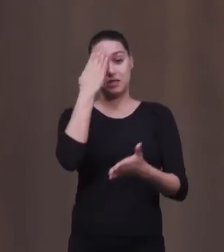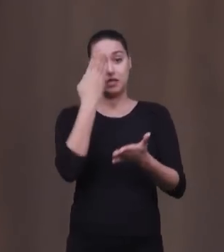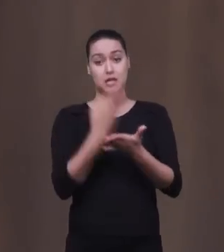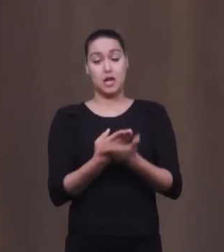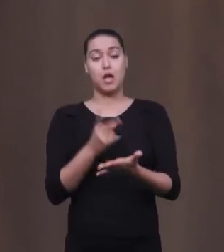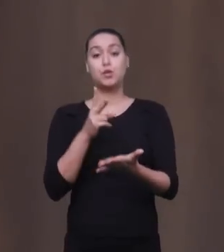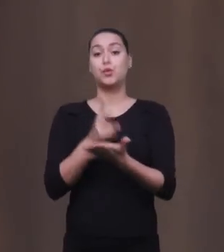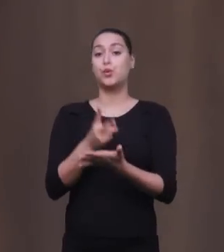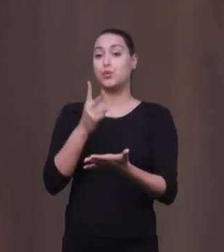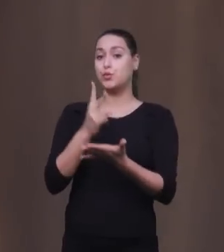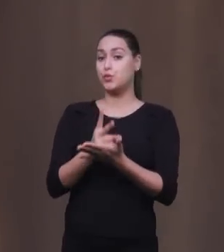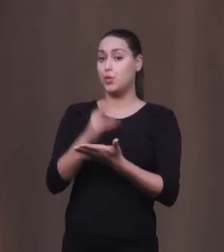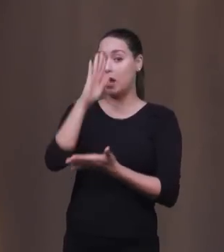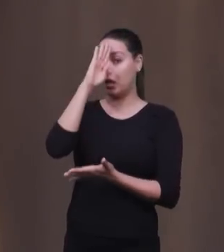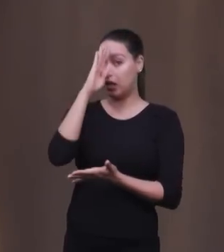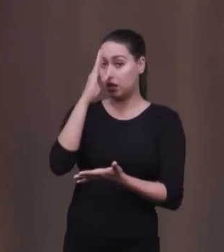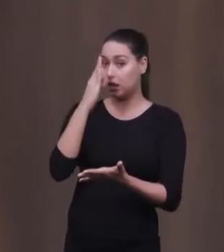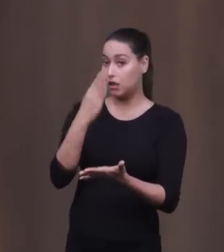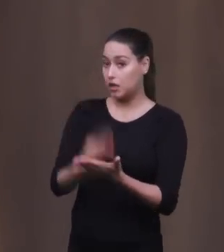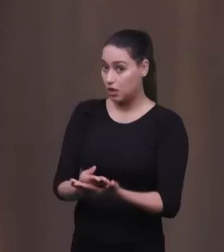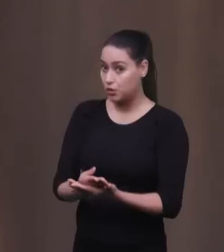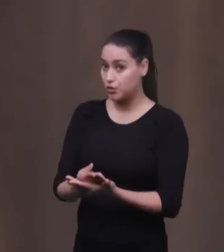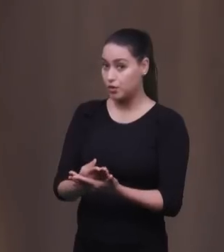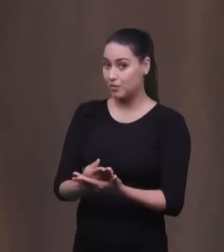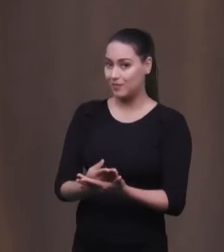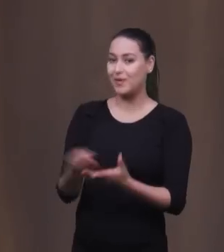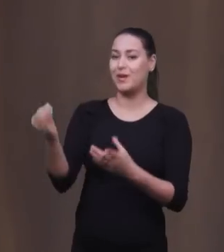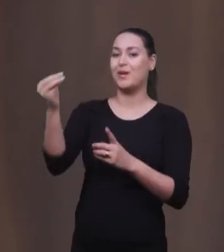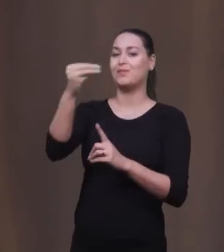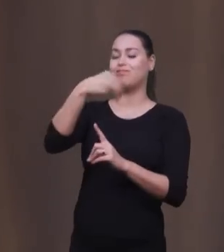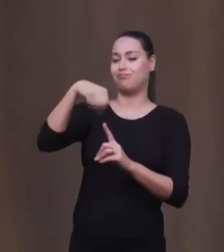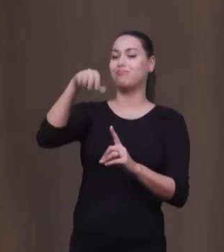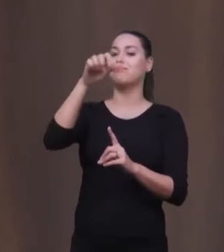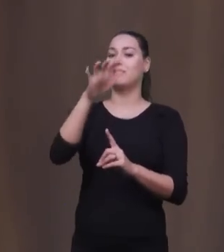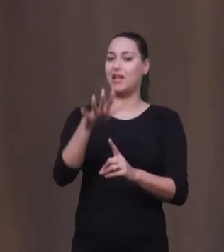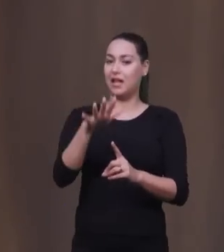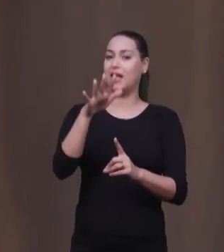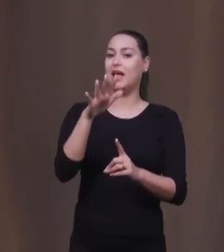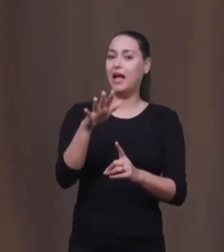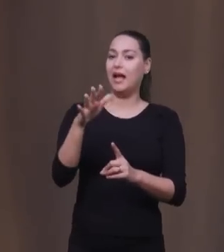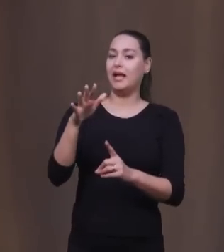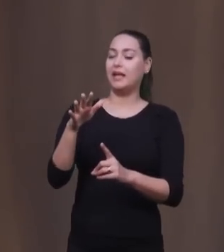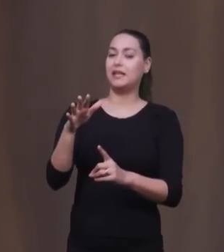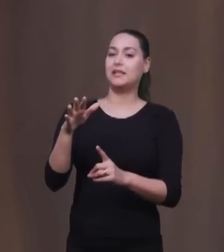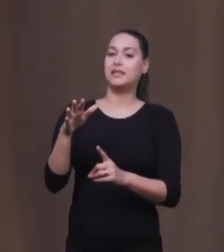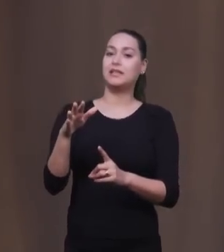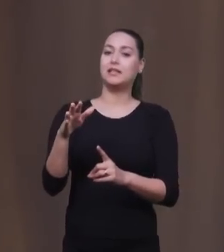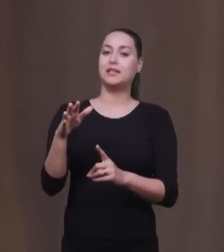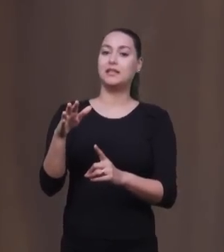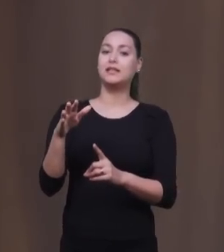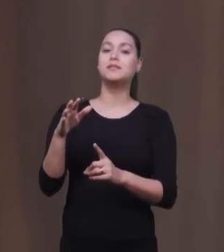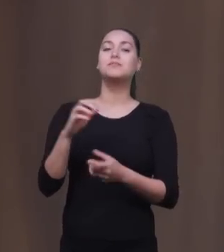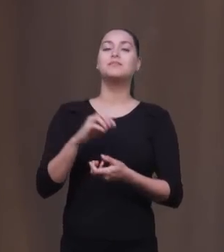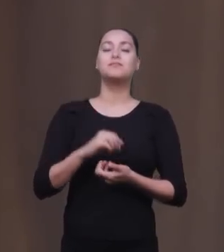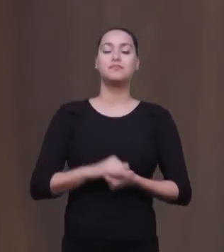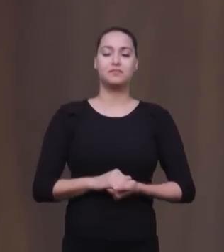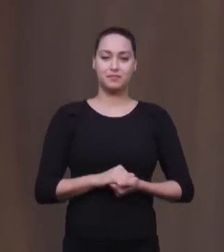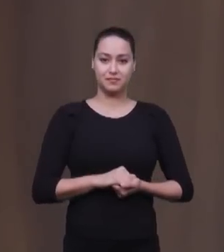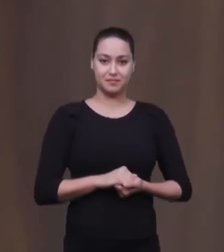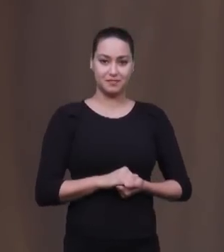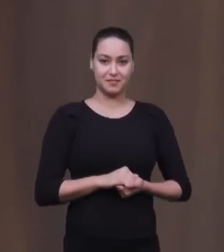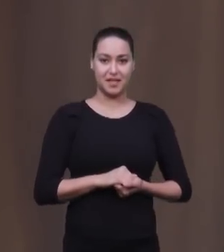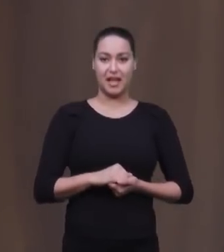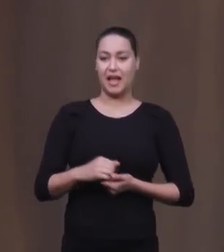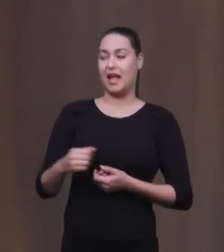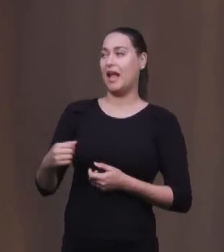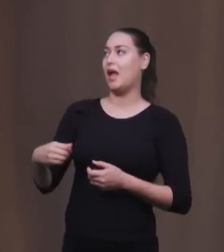e continuar crendo... Muito bom. Aí é que vem, então, os recursos que são colocados, né, à nossa disposição, recursos da